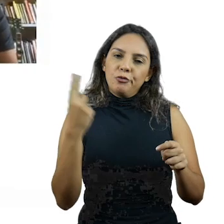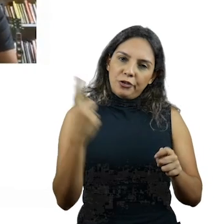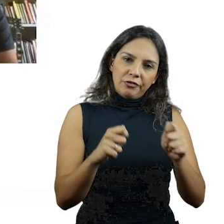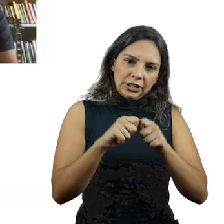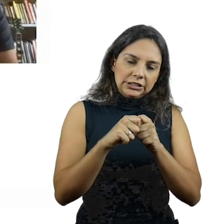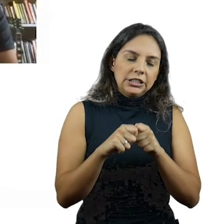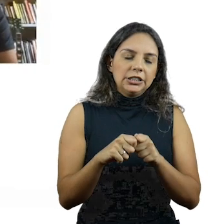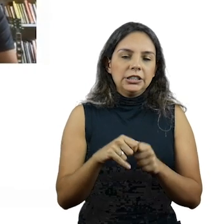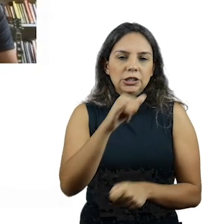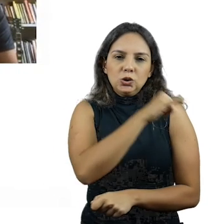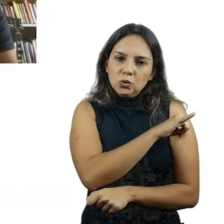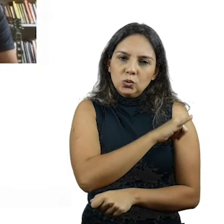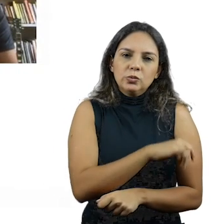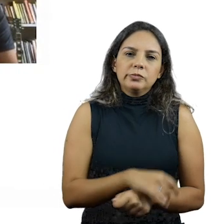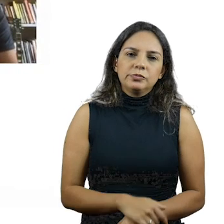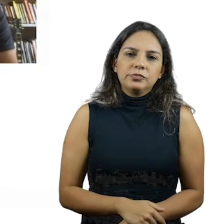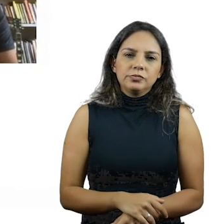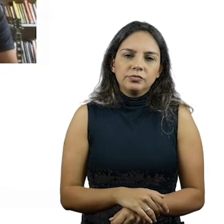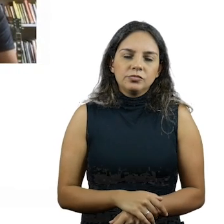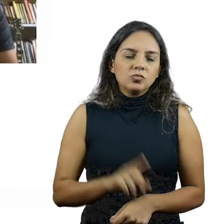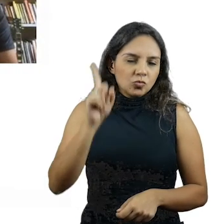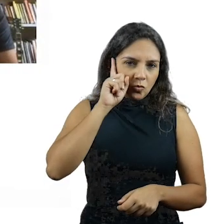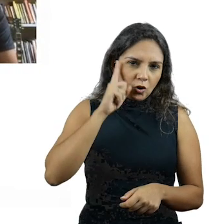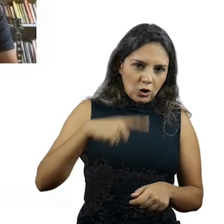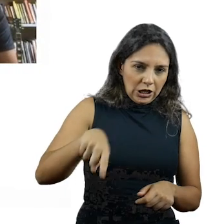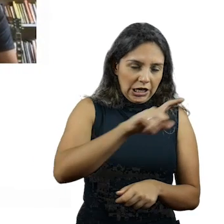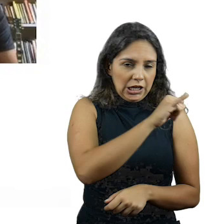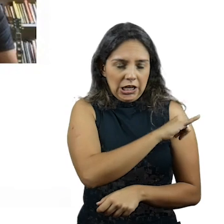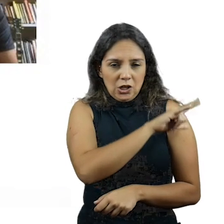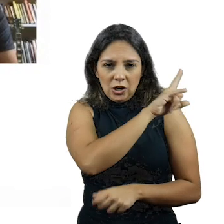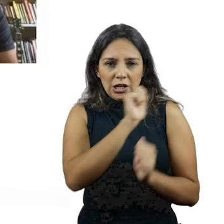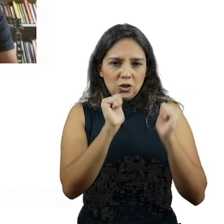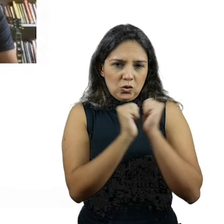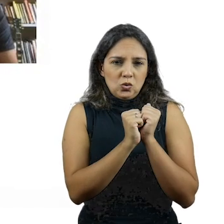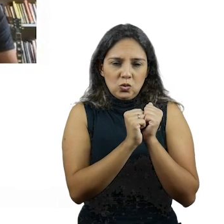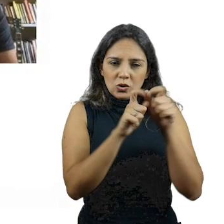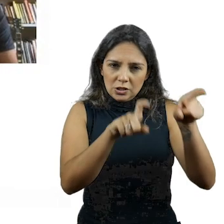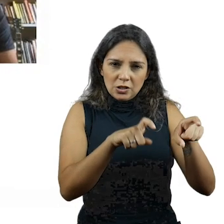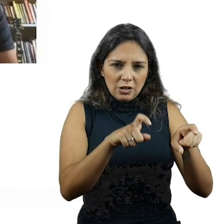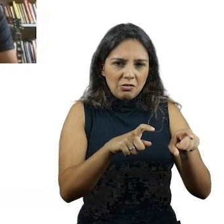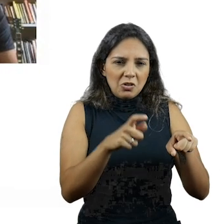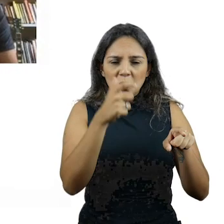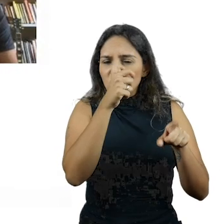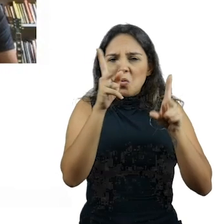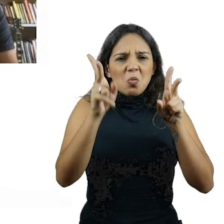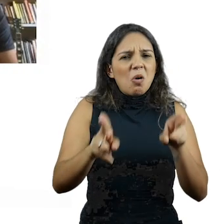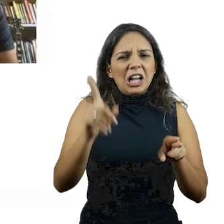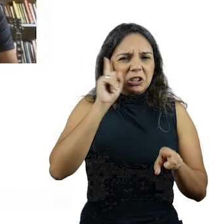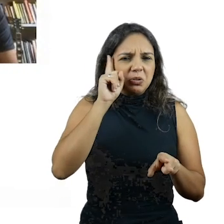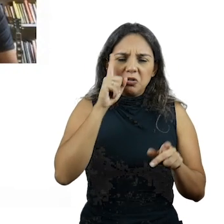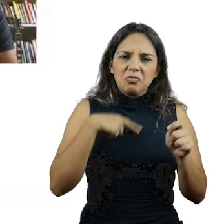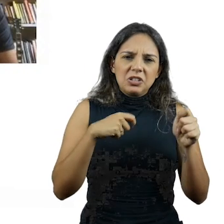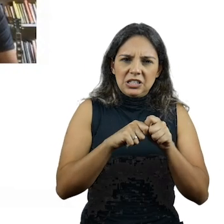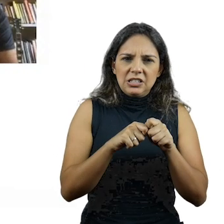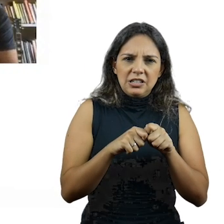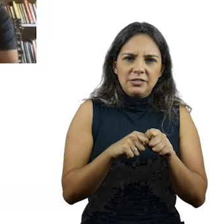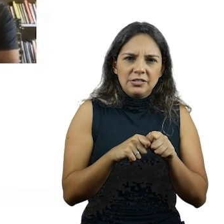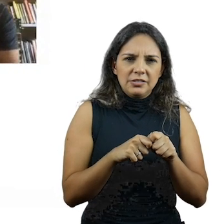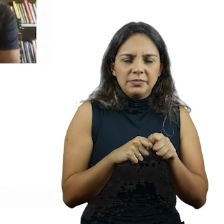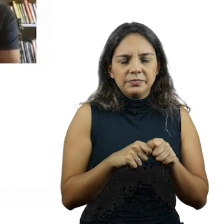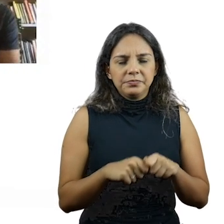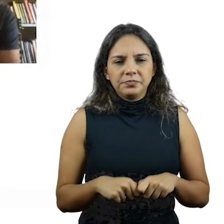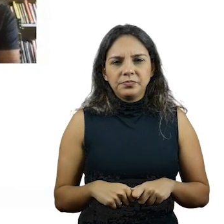aqui, mas o cotidiano aqui no Rio e lá no sítio também acaba sendo de uma maneira assim